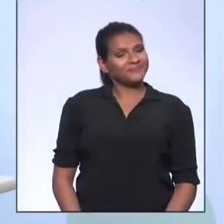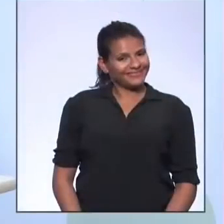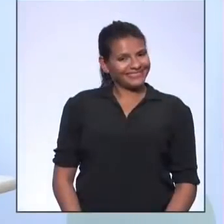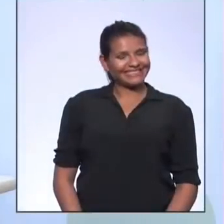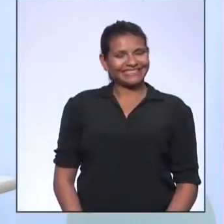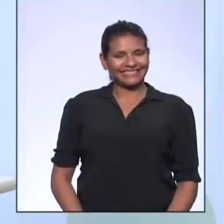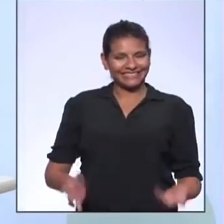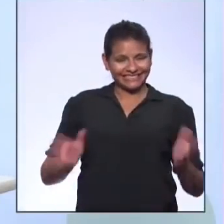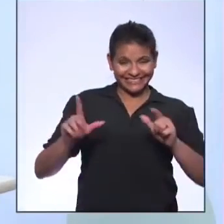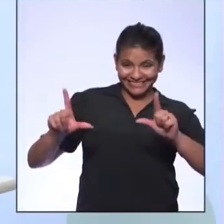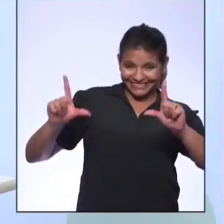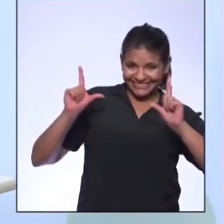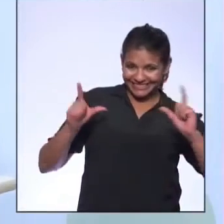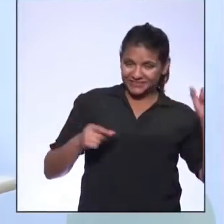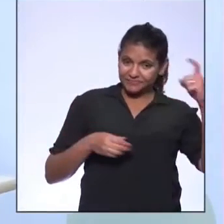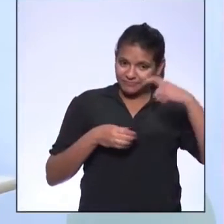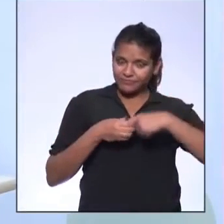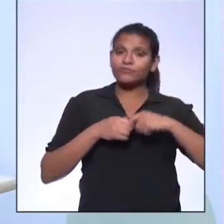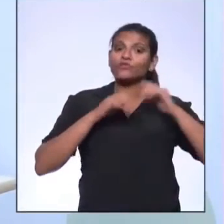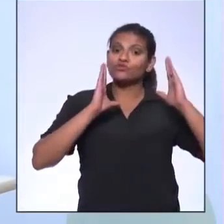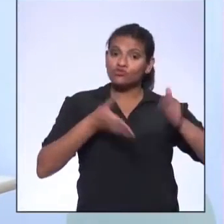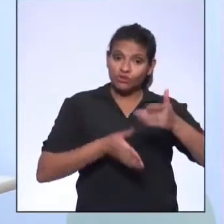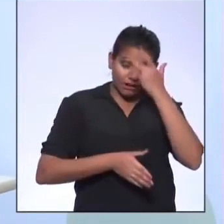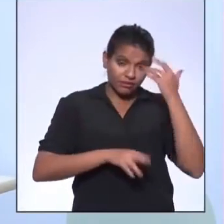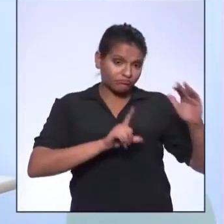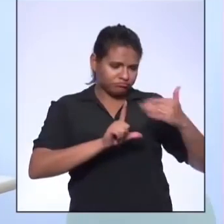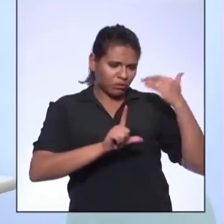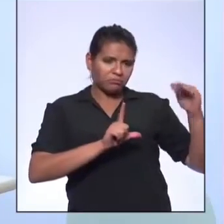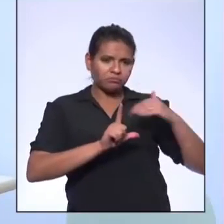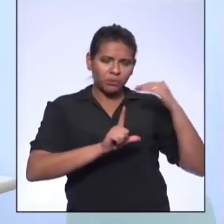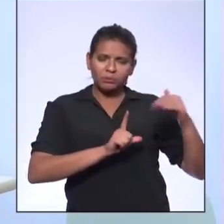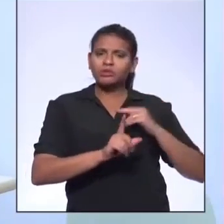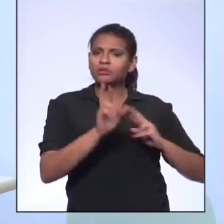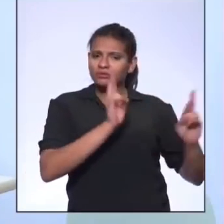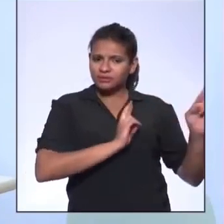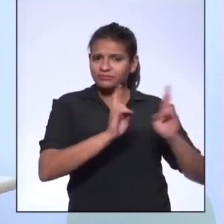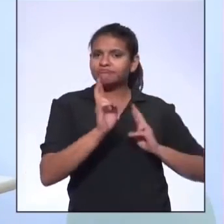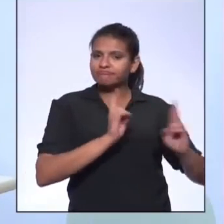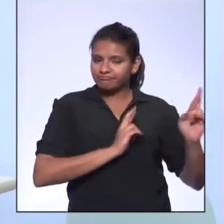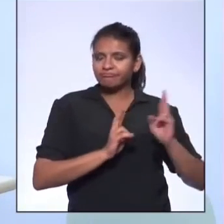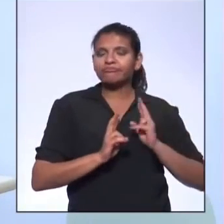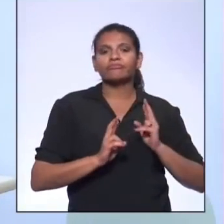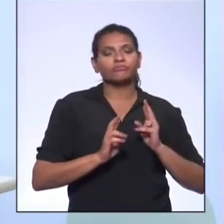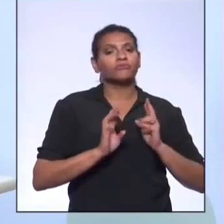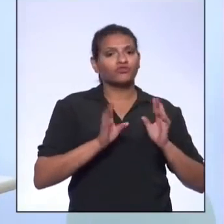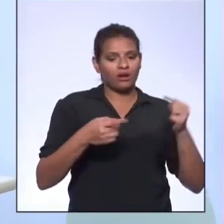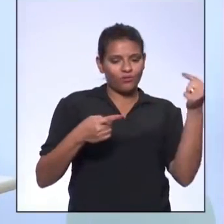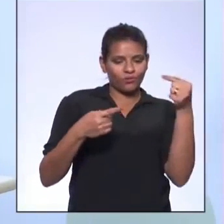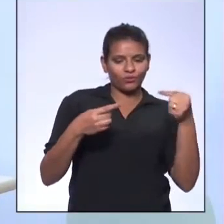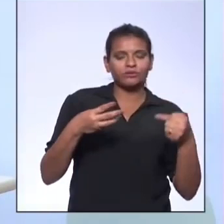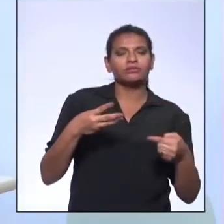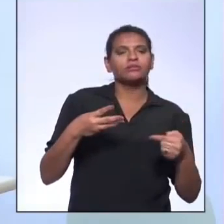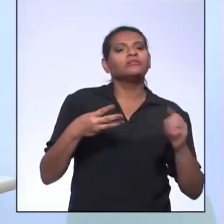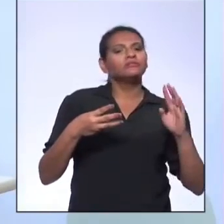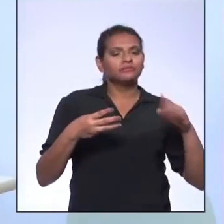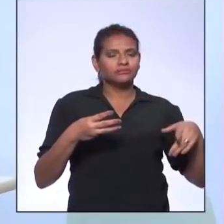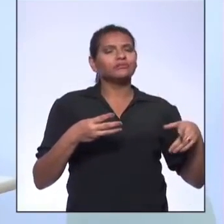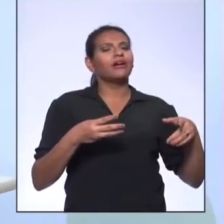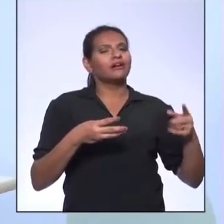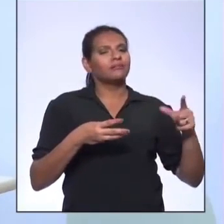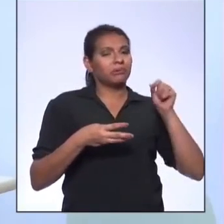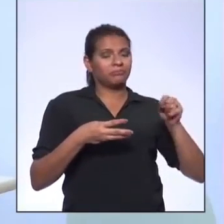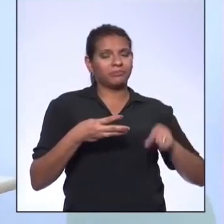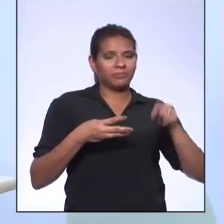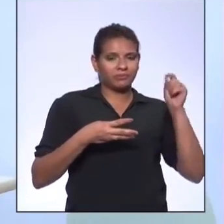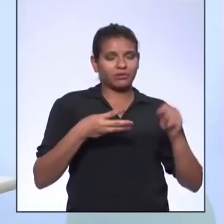Olá, gente. Muitas participações, pessoal. Houve as 3 opções assinaladas, né? Mais a